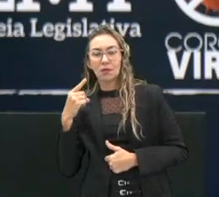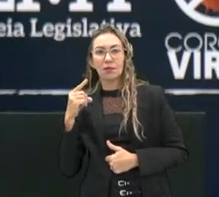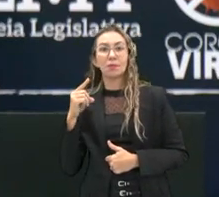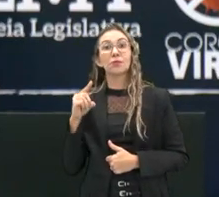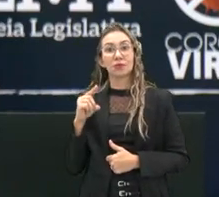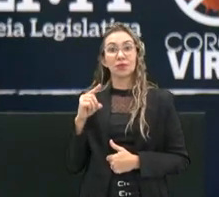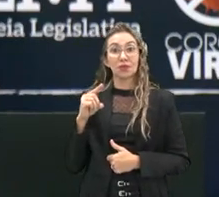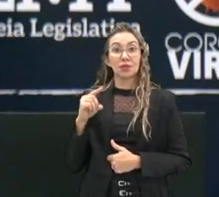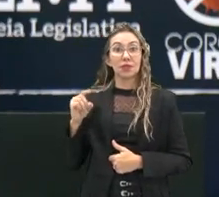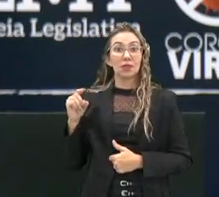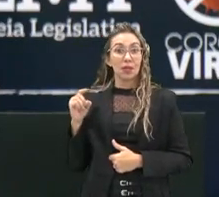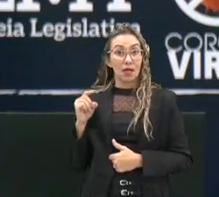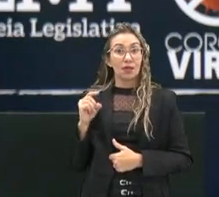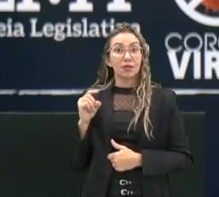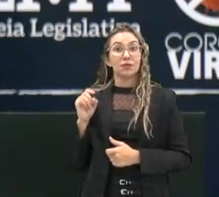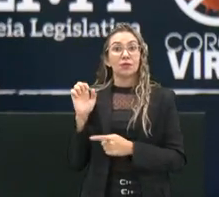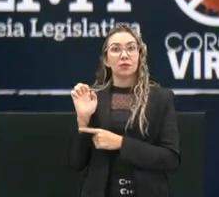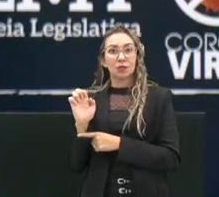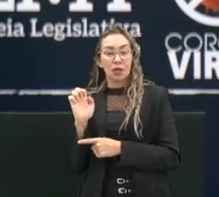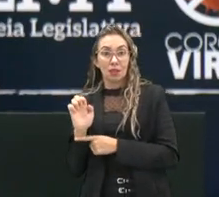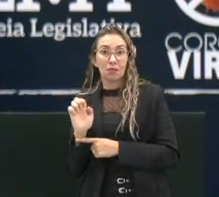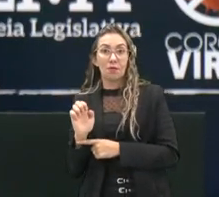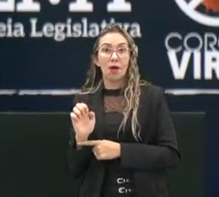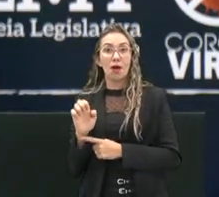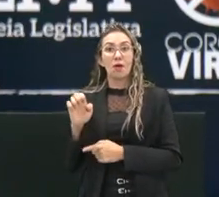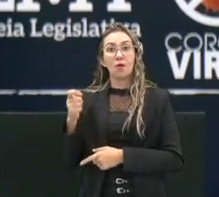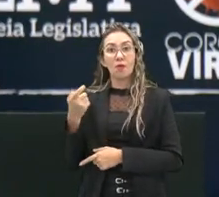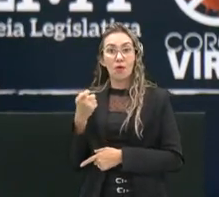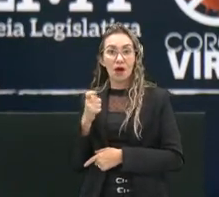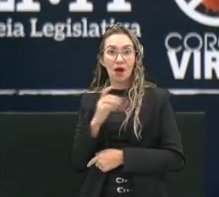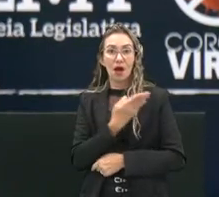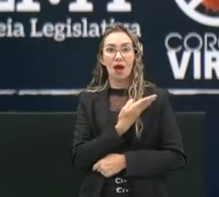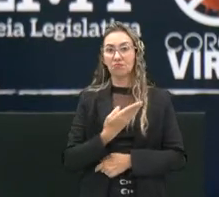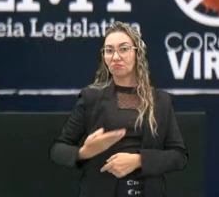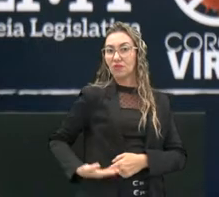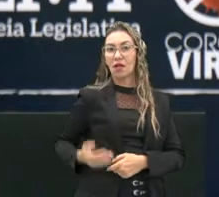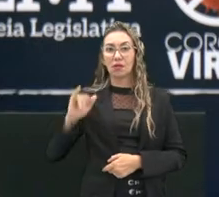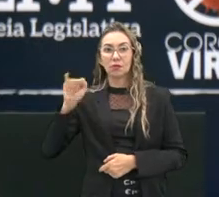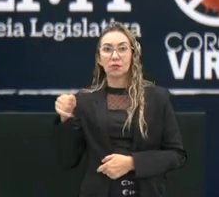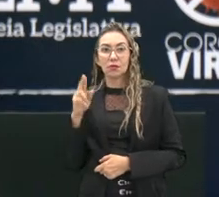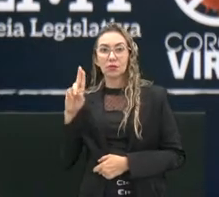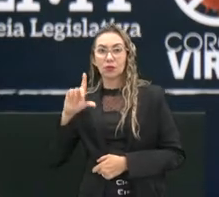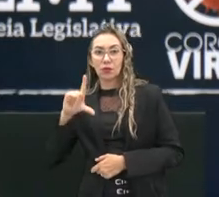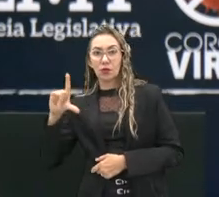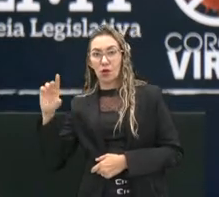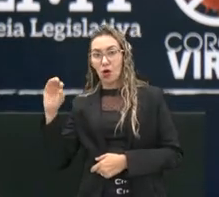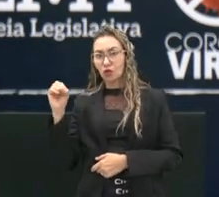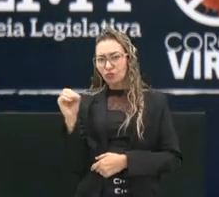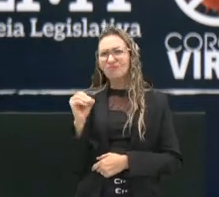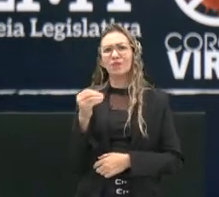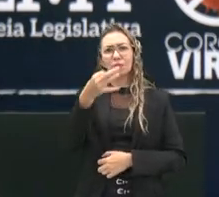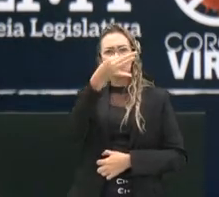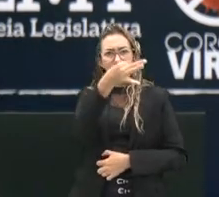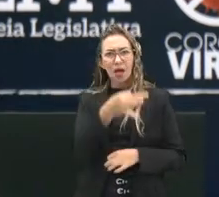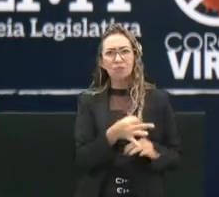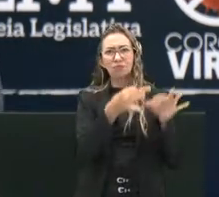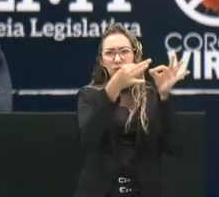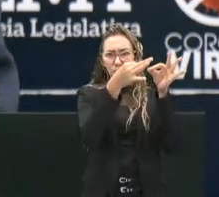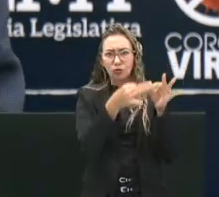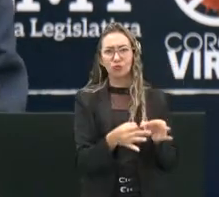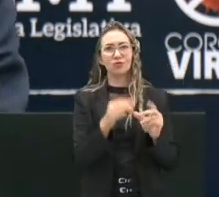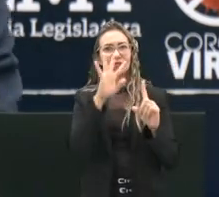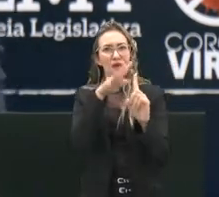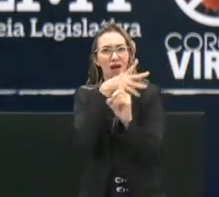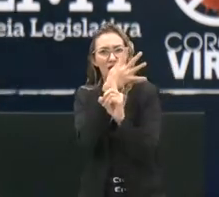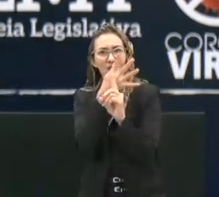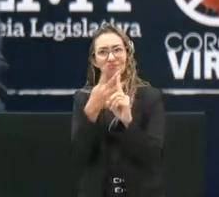ex-governador Júlio Campos por essa mais justa homenagem a esse grande homem público, Filinto Miller. Parabéns a todos.